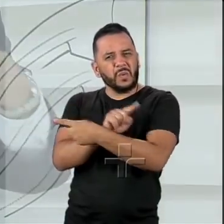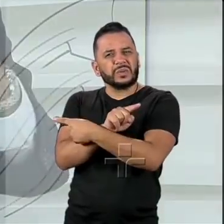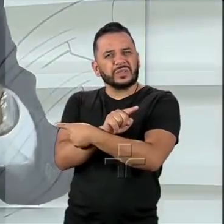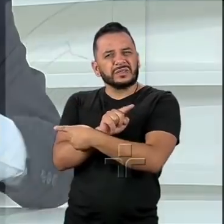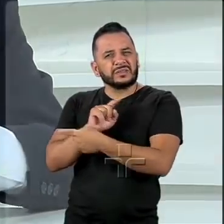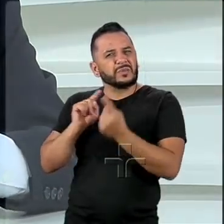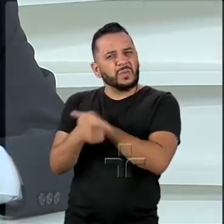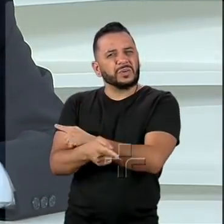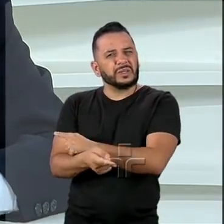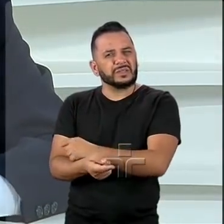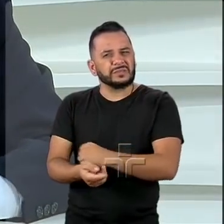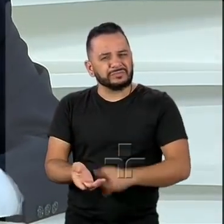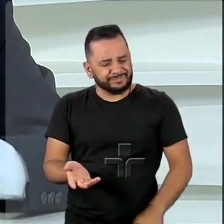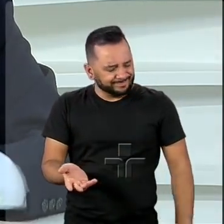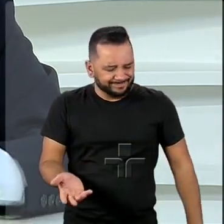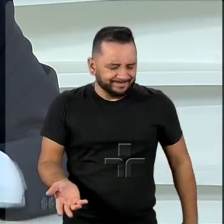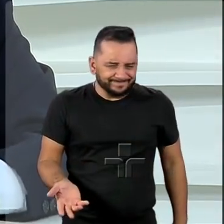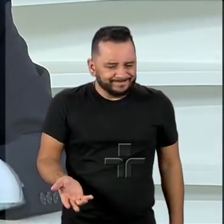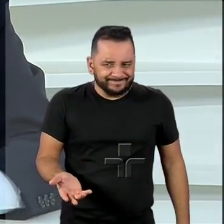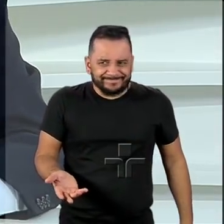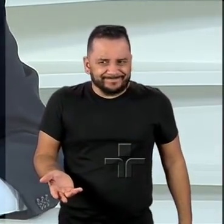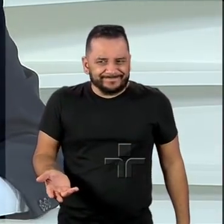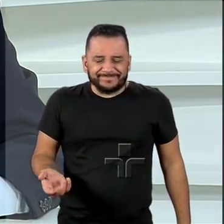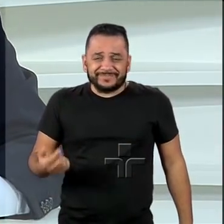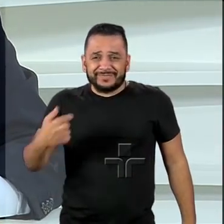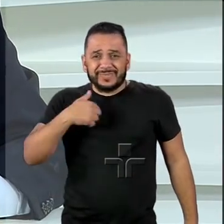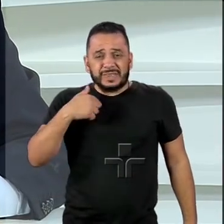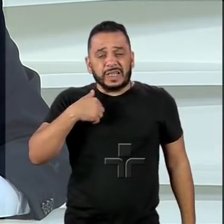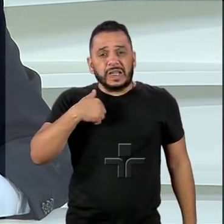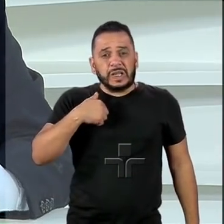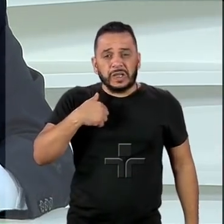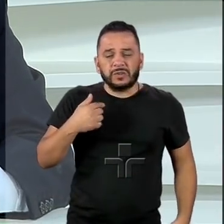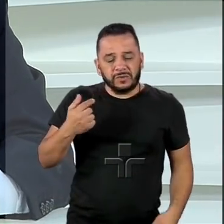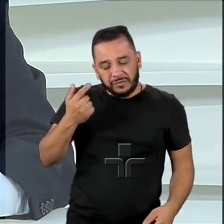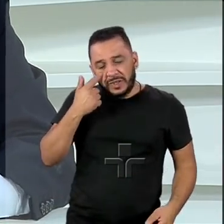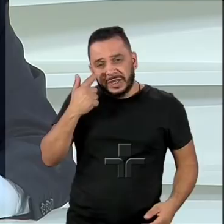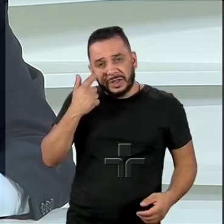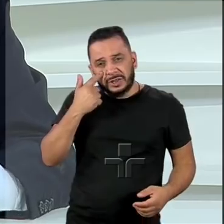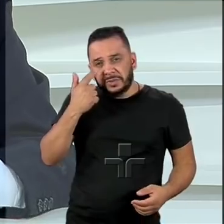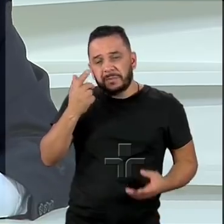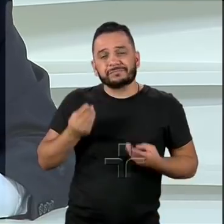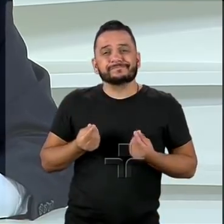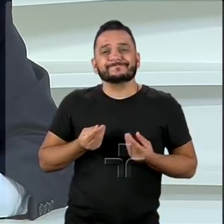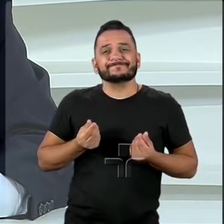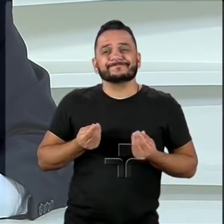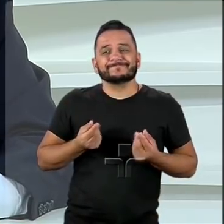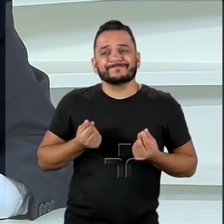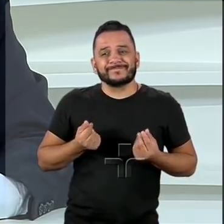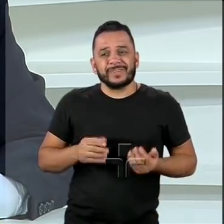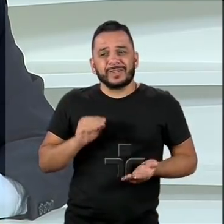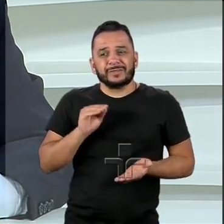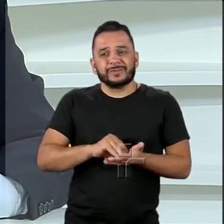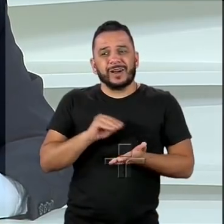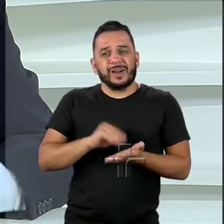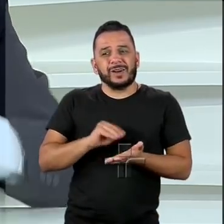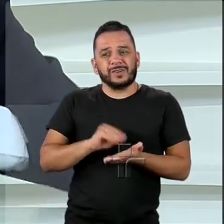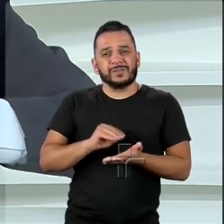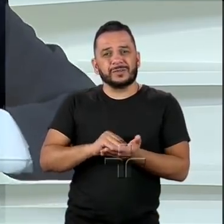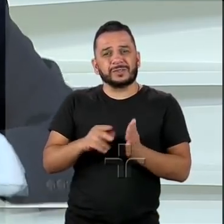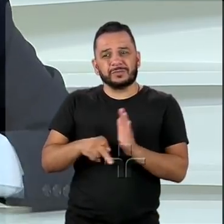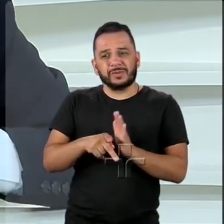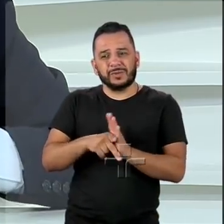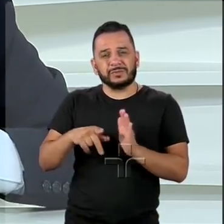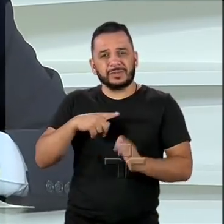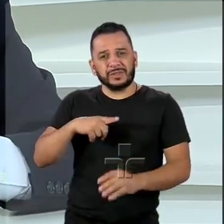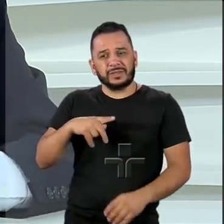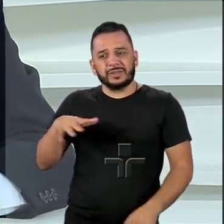Então eu vejo que está faltando aquela grandeza no Supremo que marca a